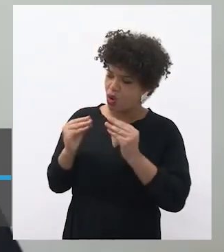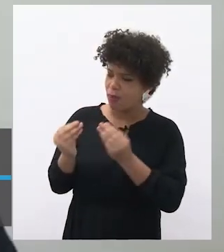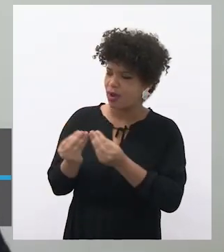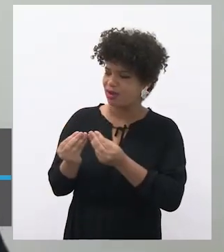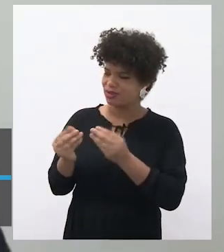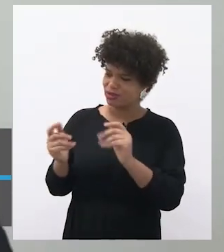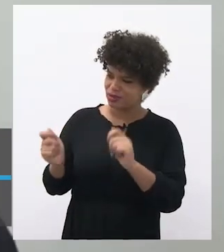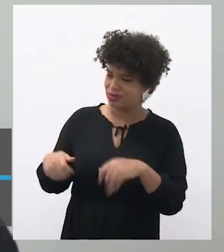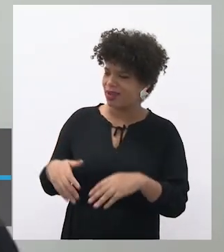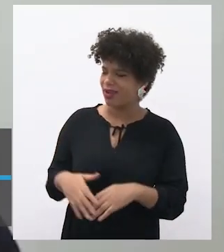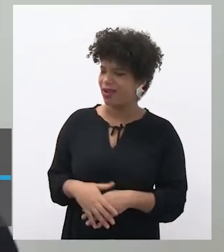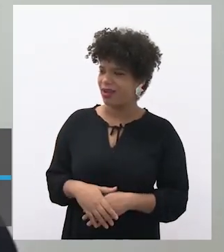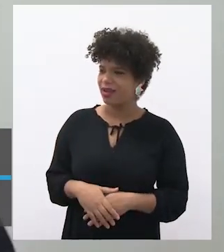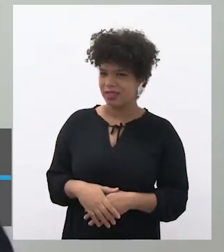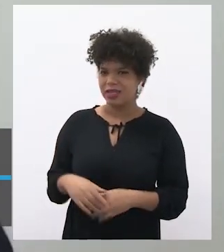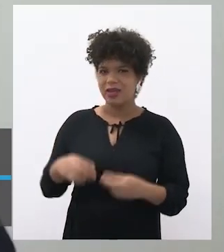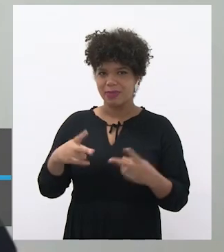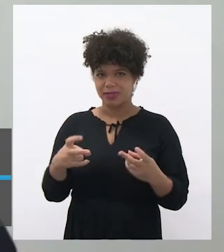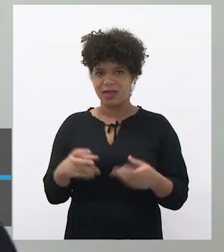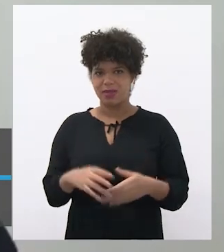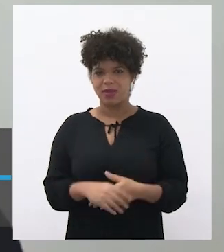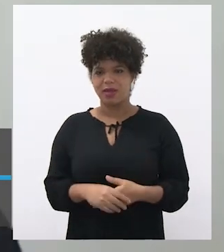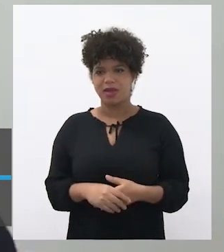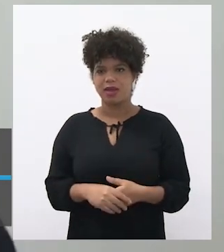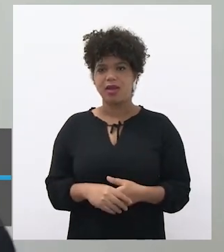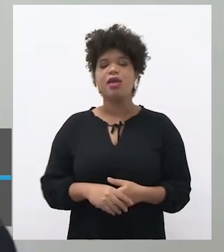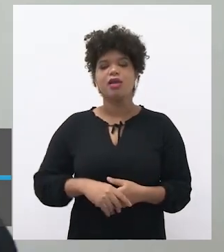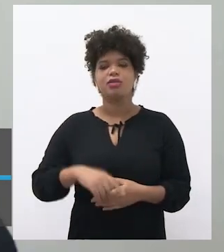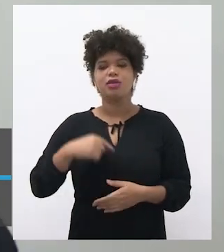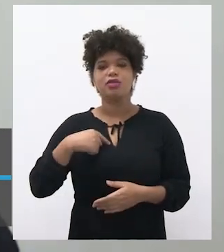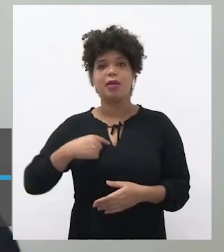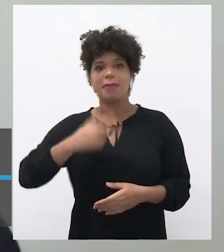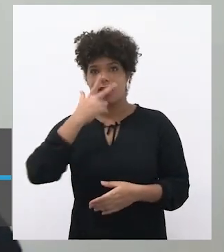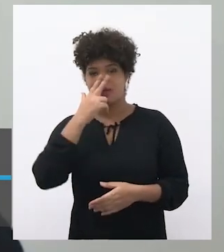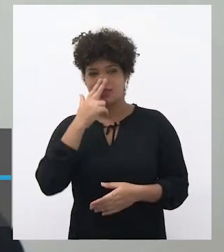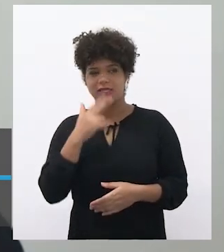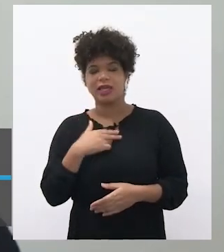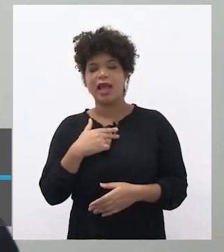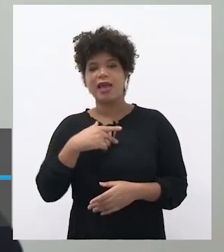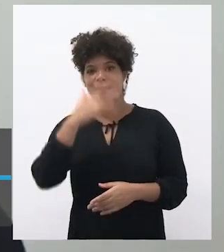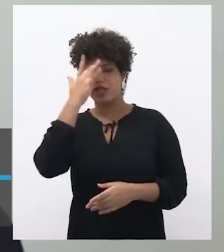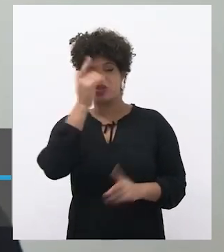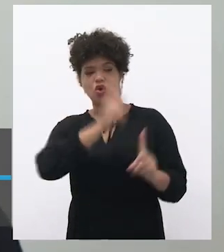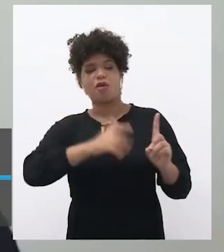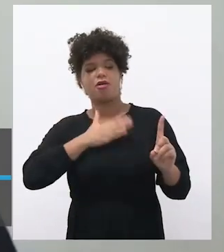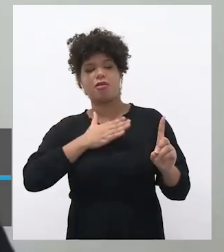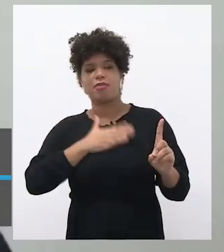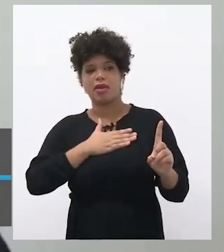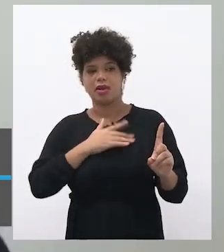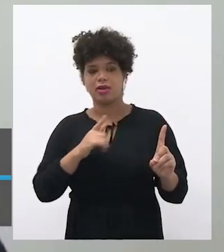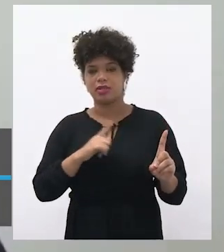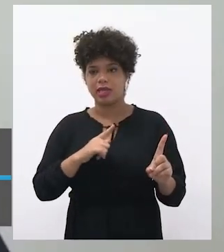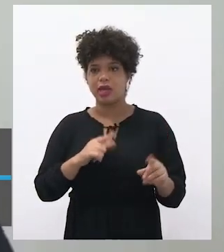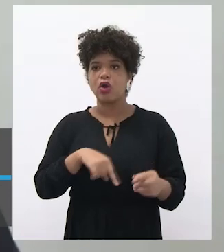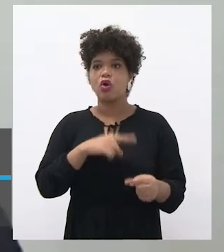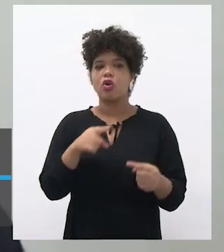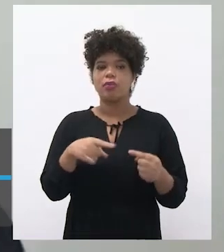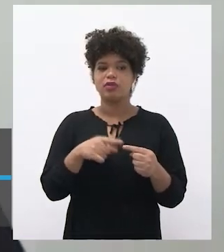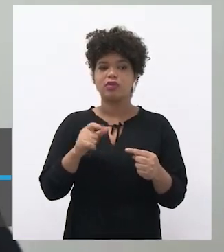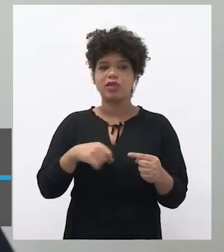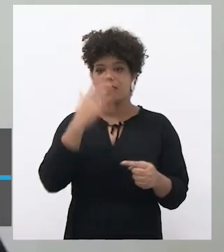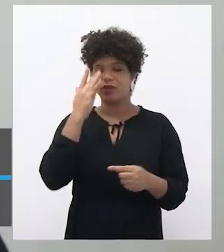violência psicológica ou violência moral, a Lei Maria da Penha está prevendo tipos de violência a que as mulheres podem estar